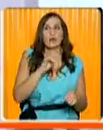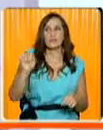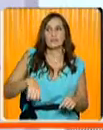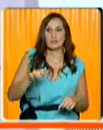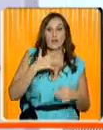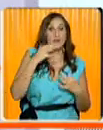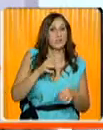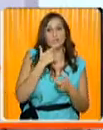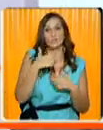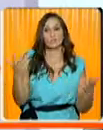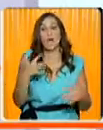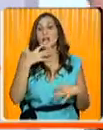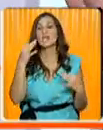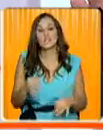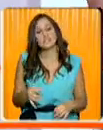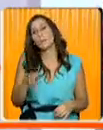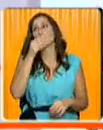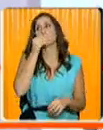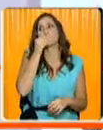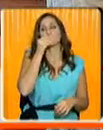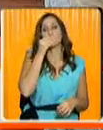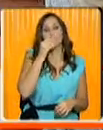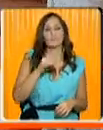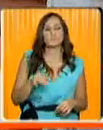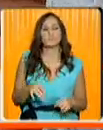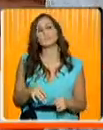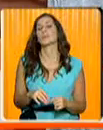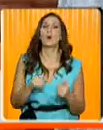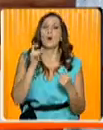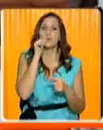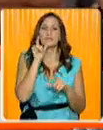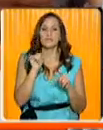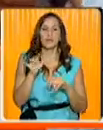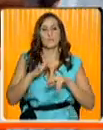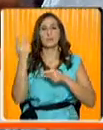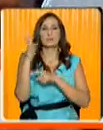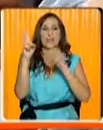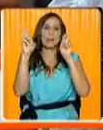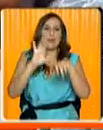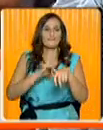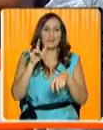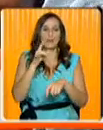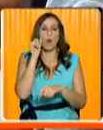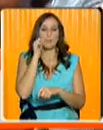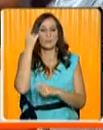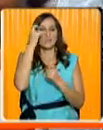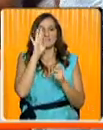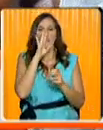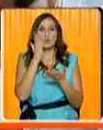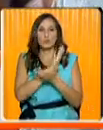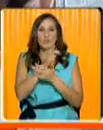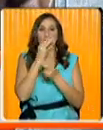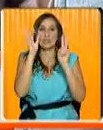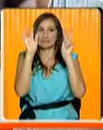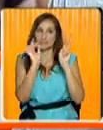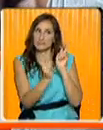bem, acredito em tudo. Não. Acreditam, não calam-se. Há uma filosofia que os homens têm também, que é: há um assunto delicado qualquer e eles pensam assim: se eu nunca mais